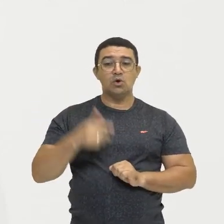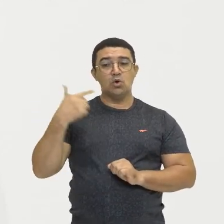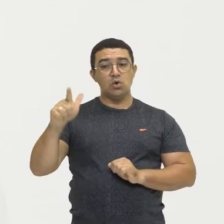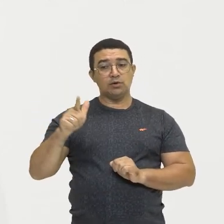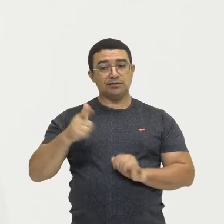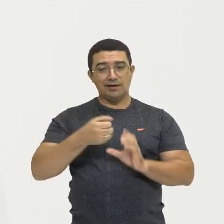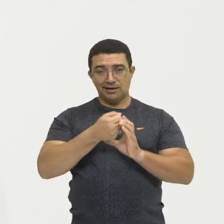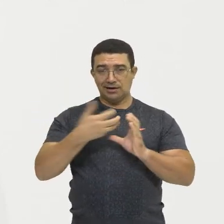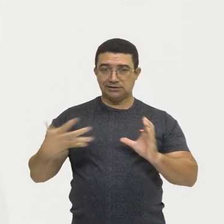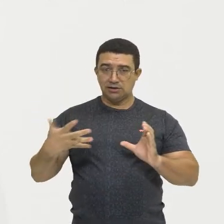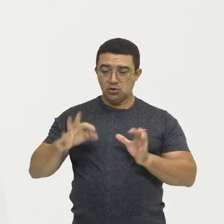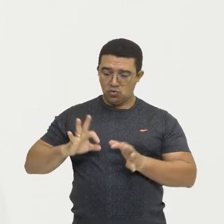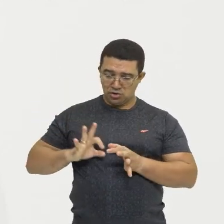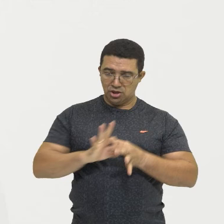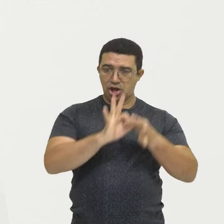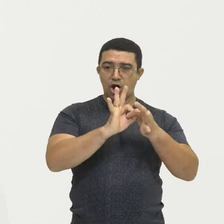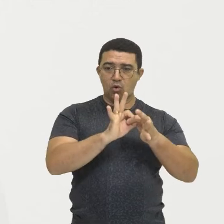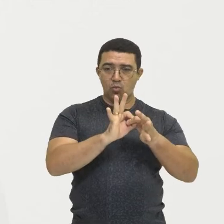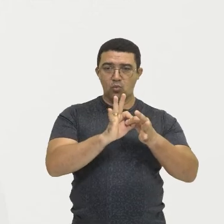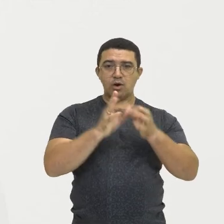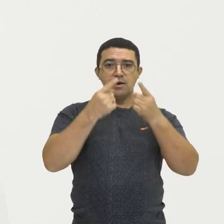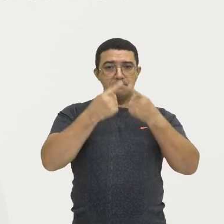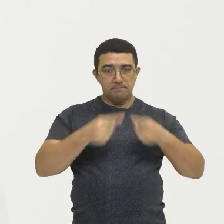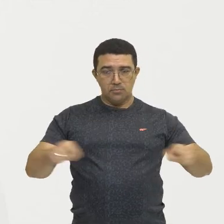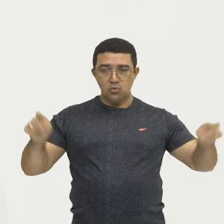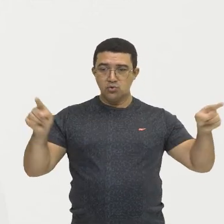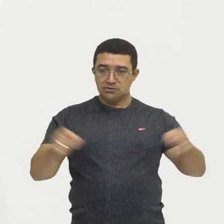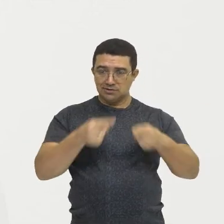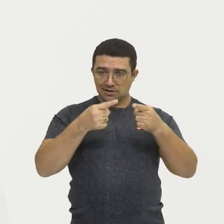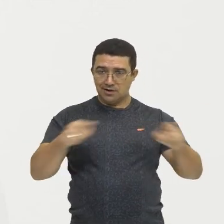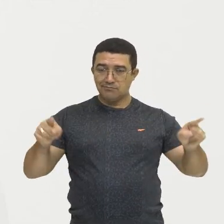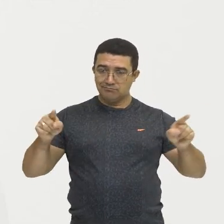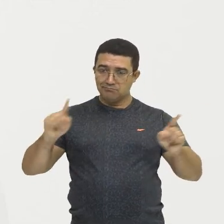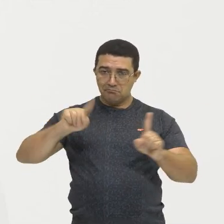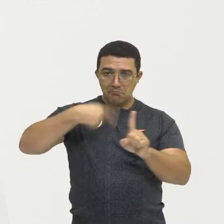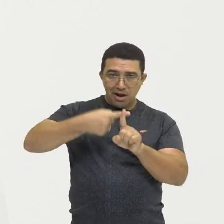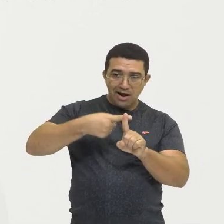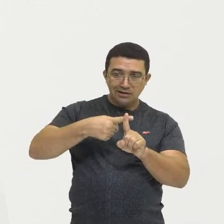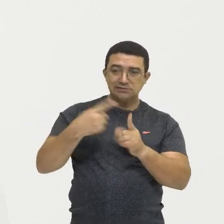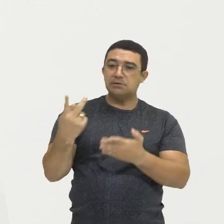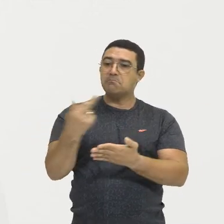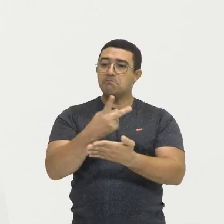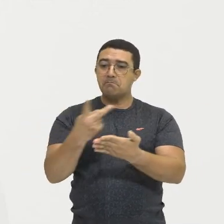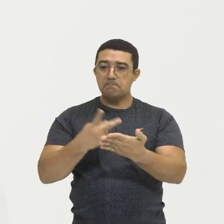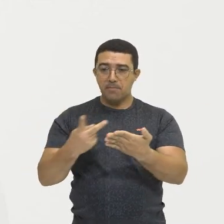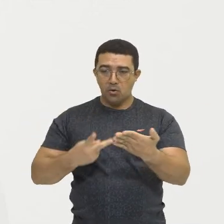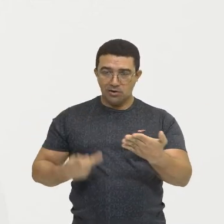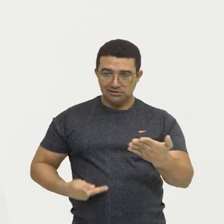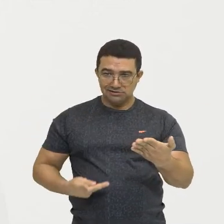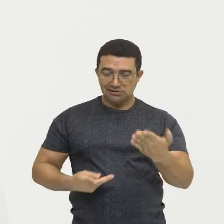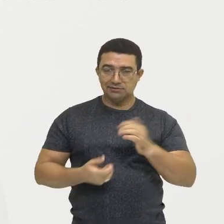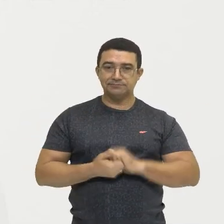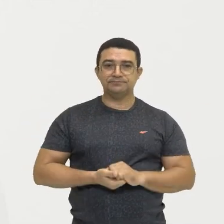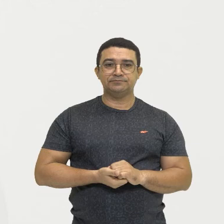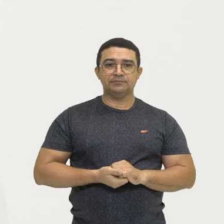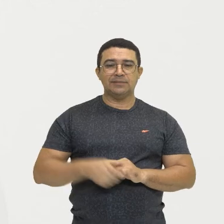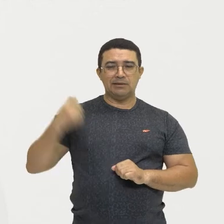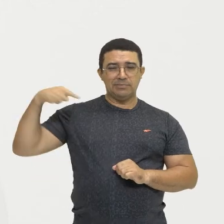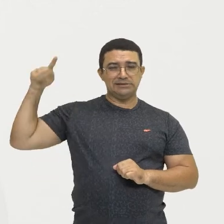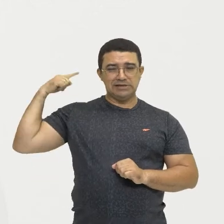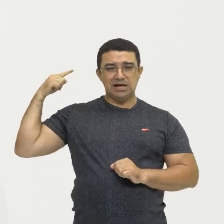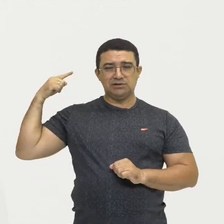música e da poesia. Amores, isso aqui é importantíssimo você entender. Na época do